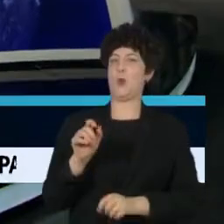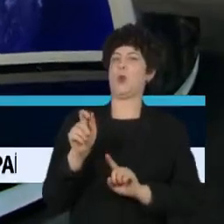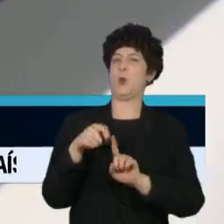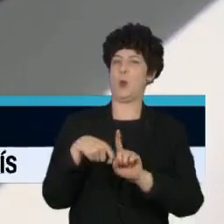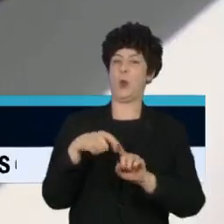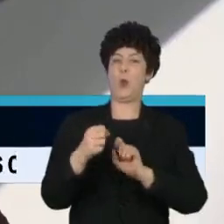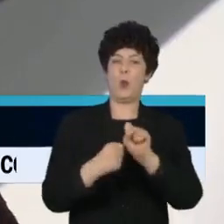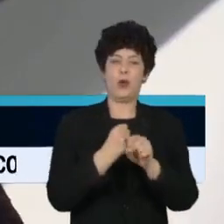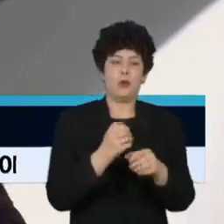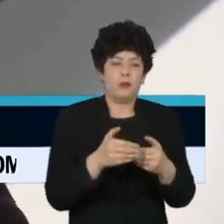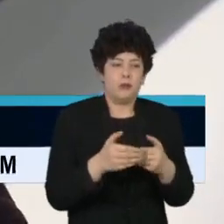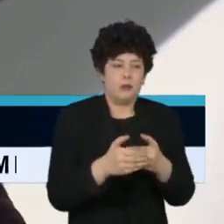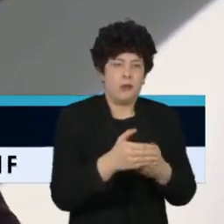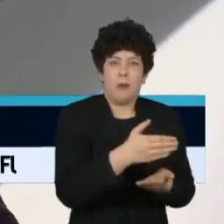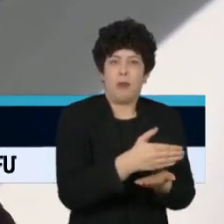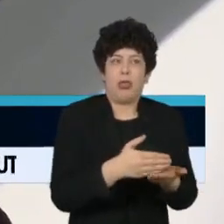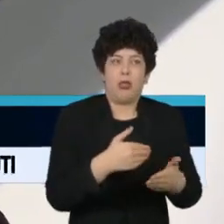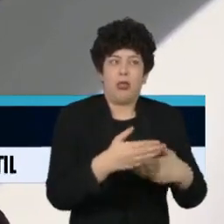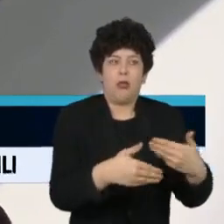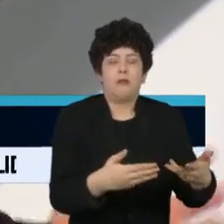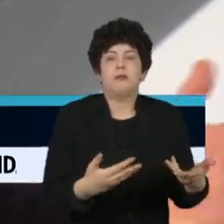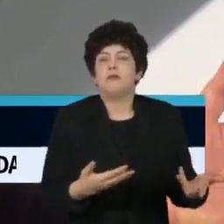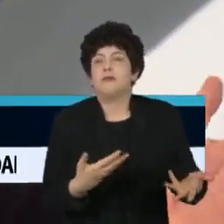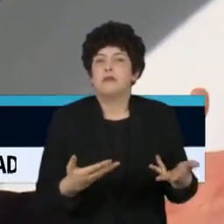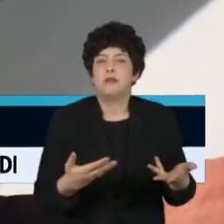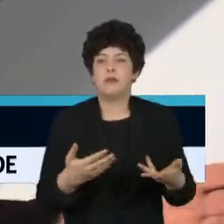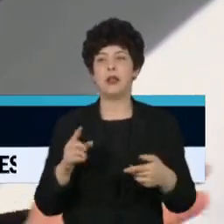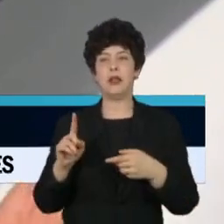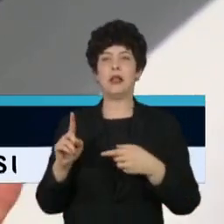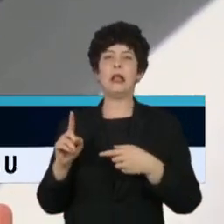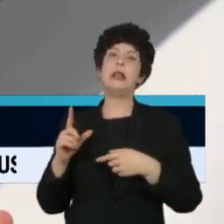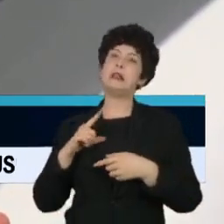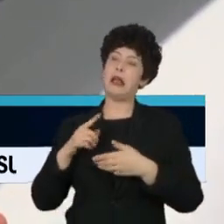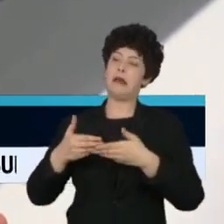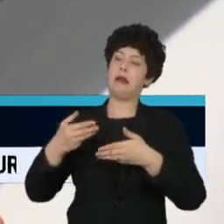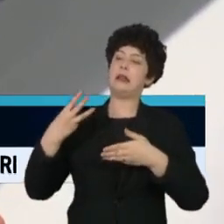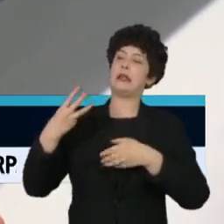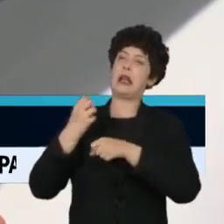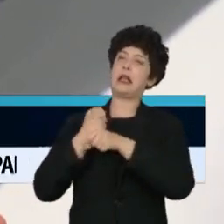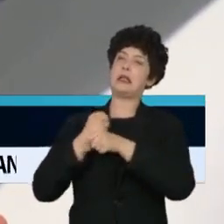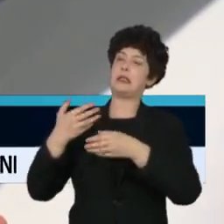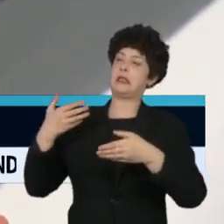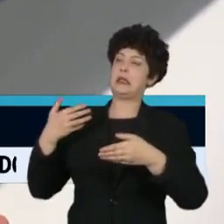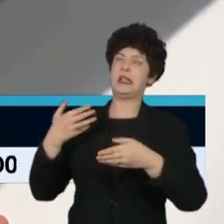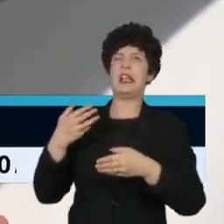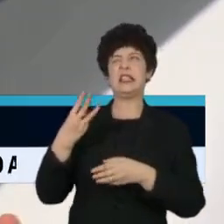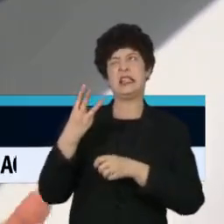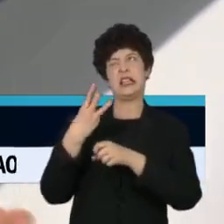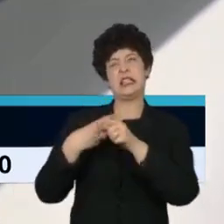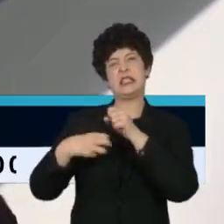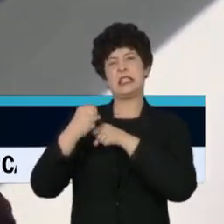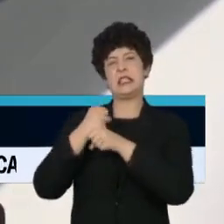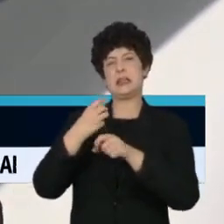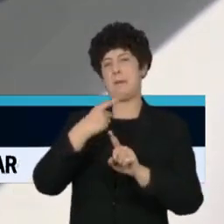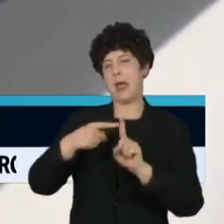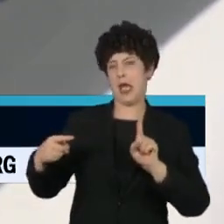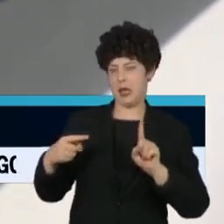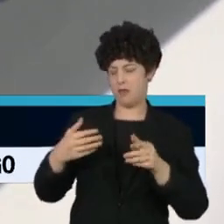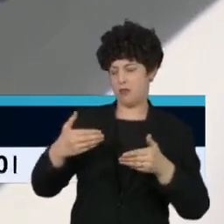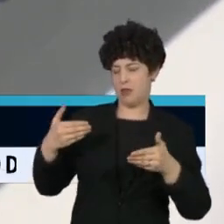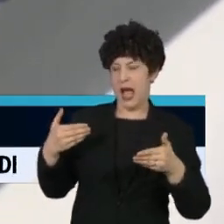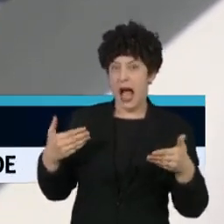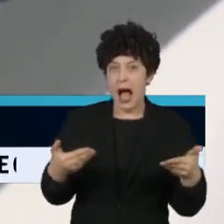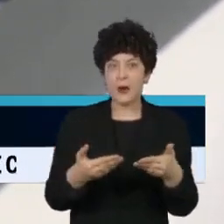em maio o ano está caminhando para o desfecho o cara o anos e quase três anos e meio e agora